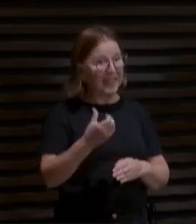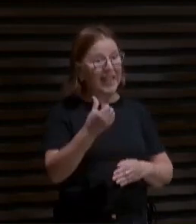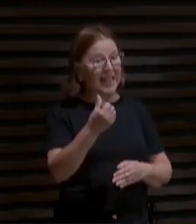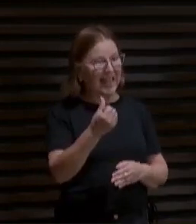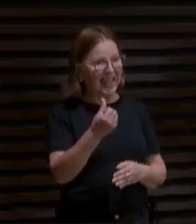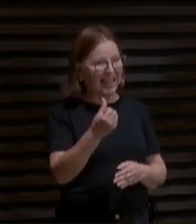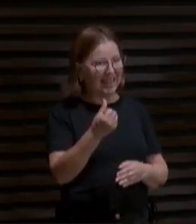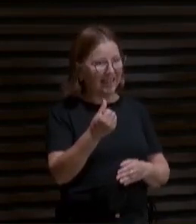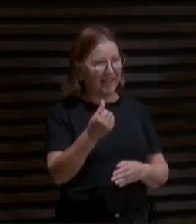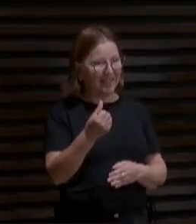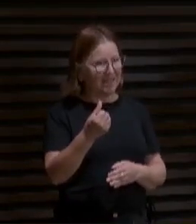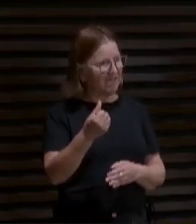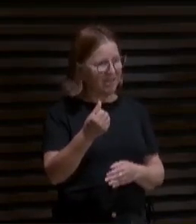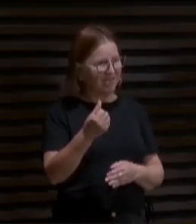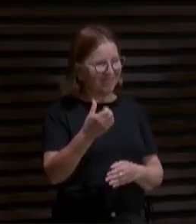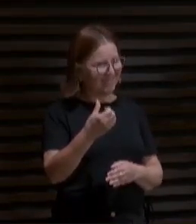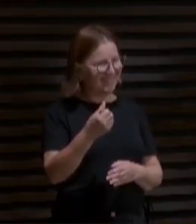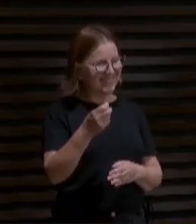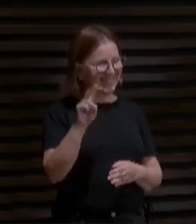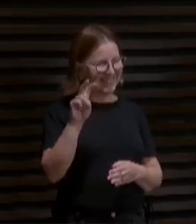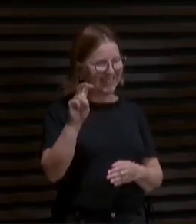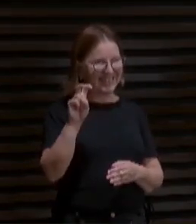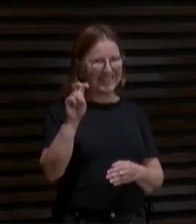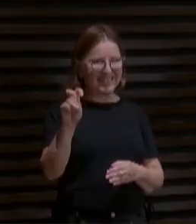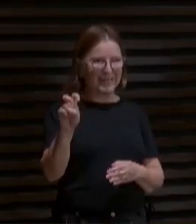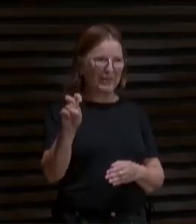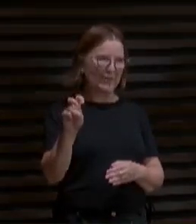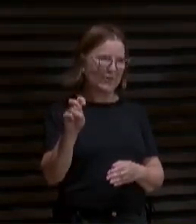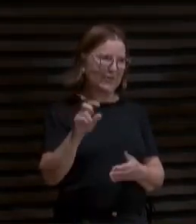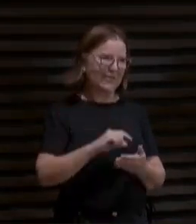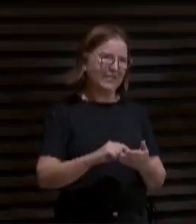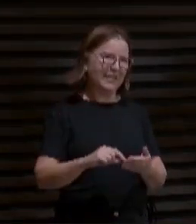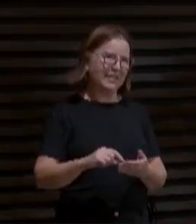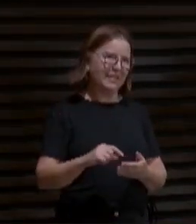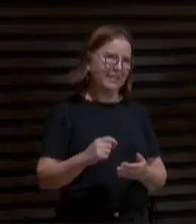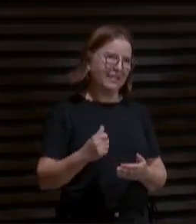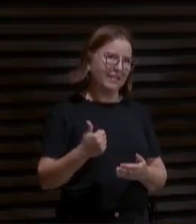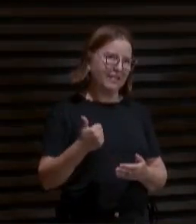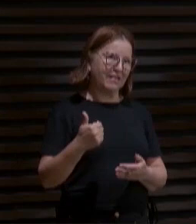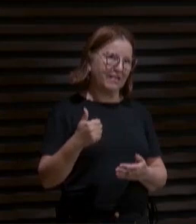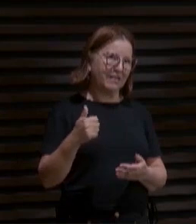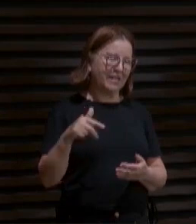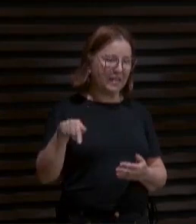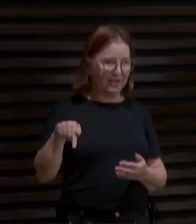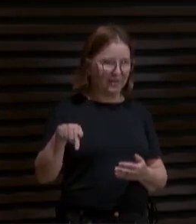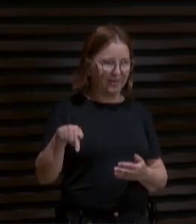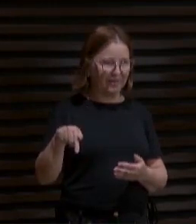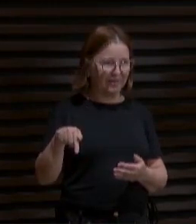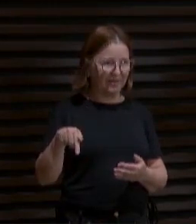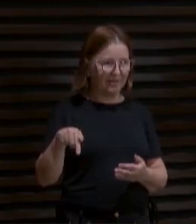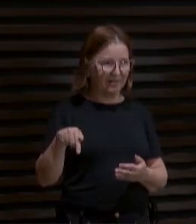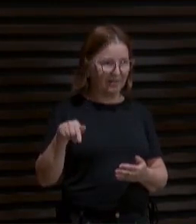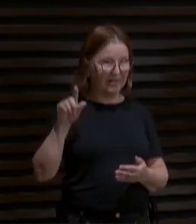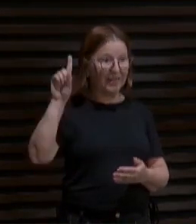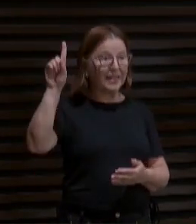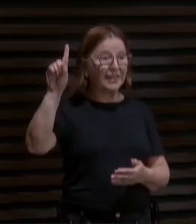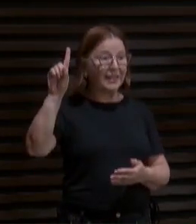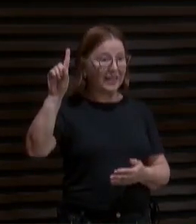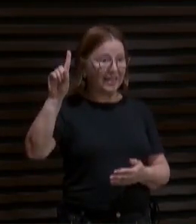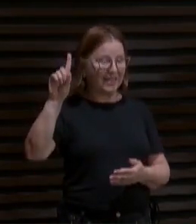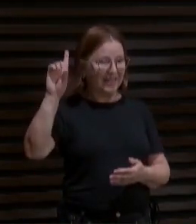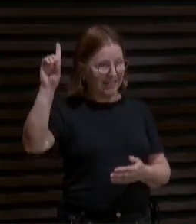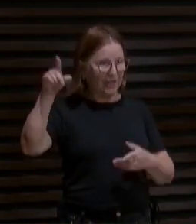65, 17. Vamos ver. Ele prometendo: pois eis que eu crio